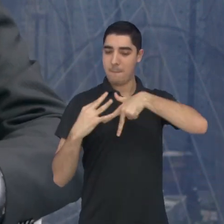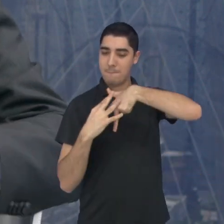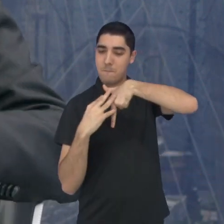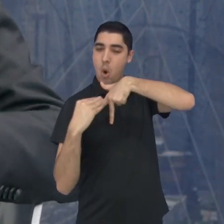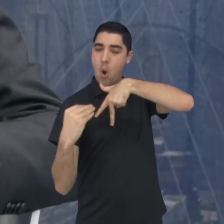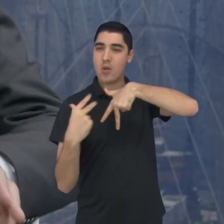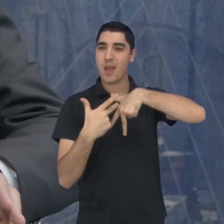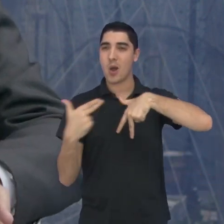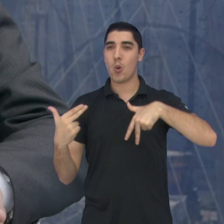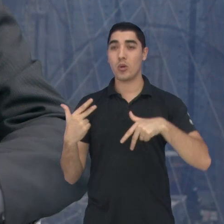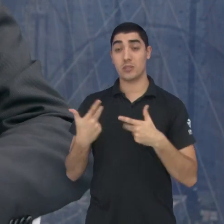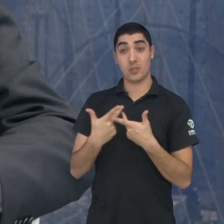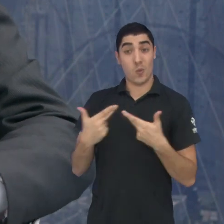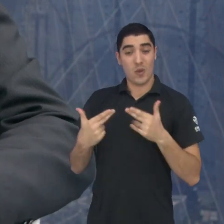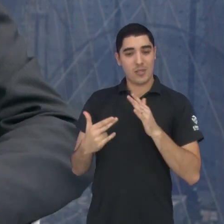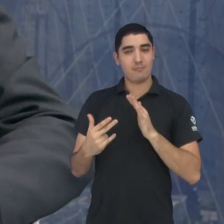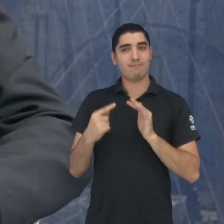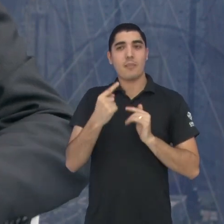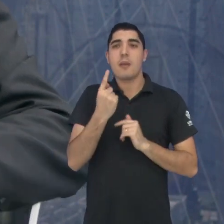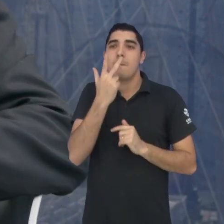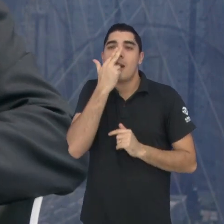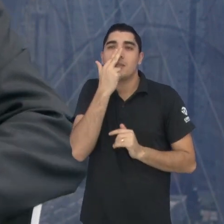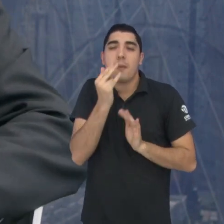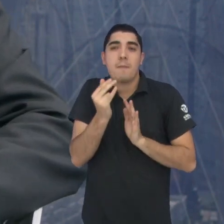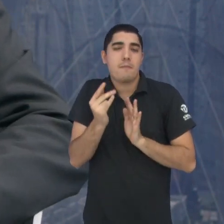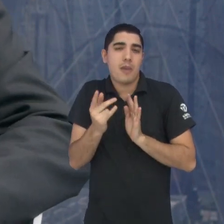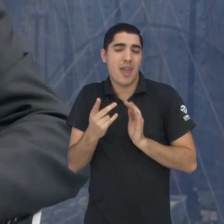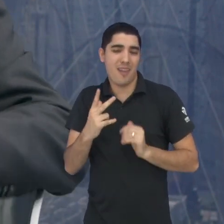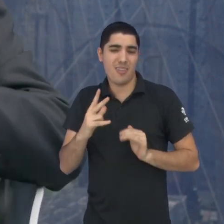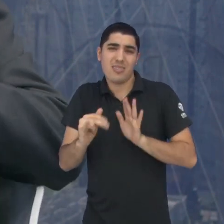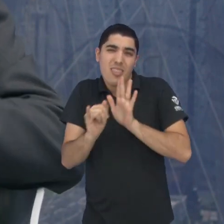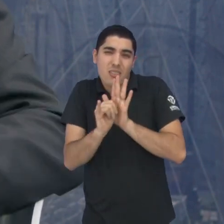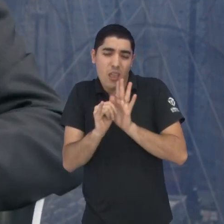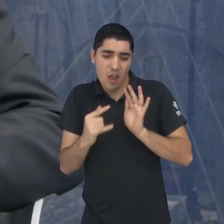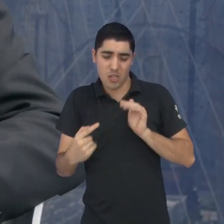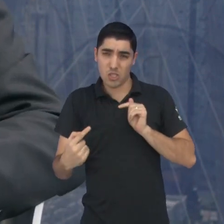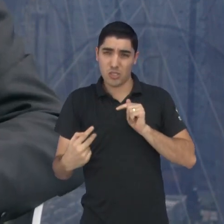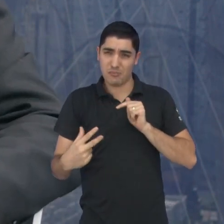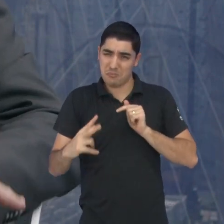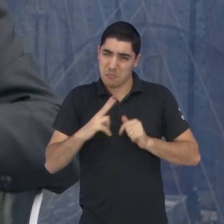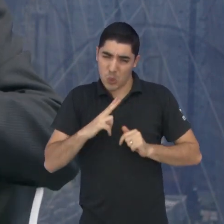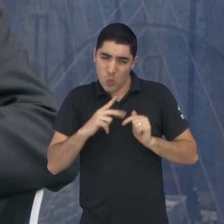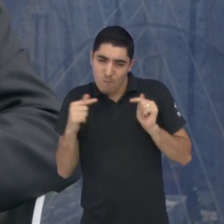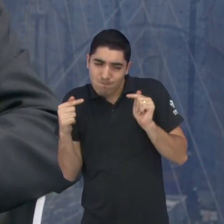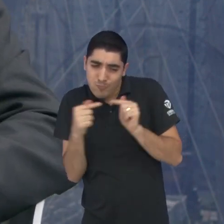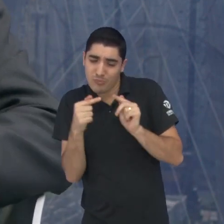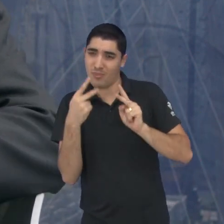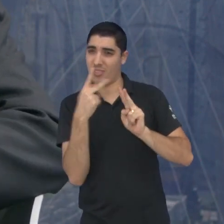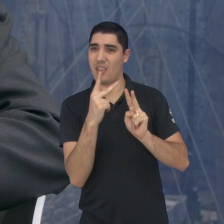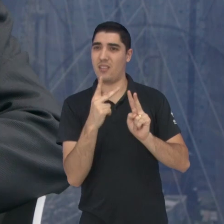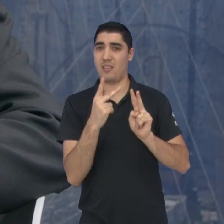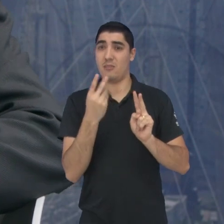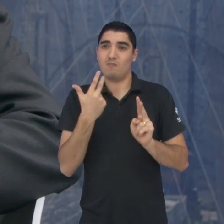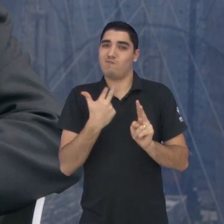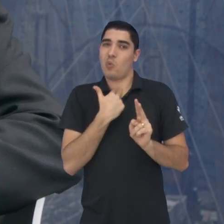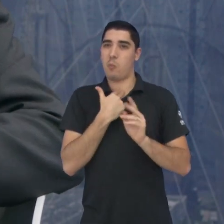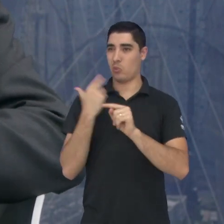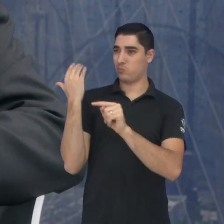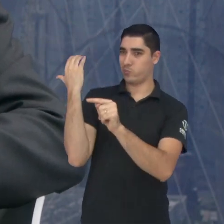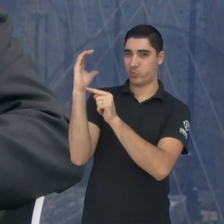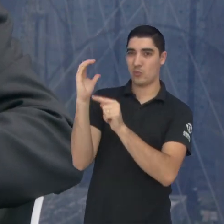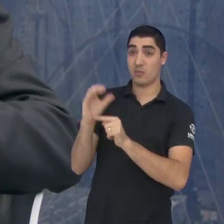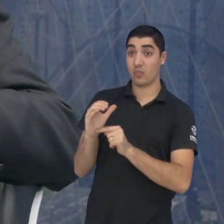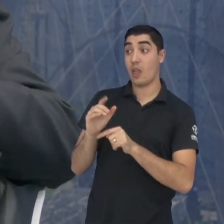a sua intimidade para as pessoas com quem convive, mas na verdade as pessoas estão alimentando redes de criminosos